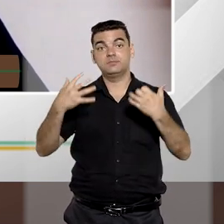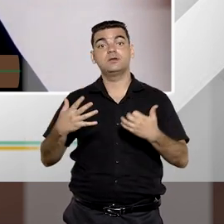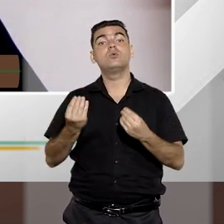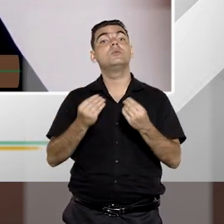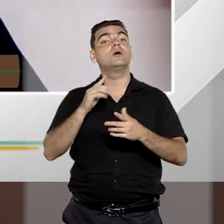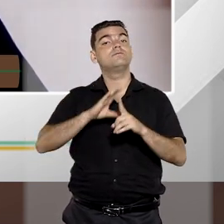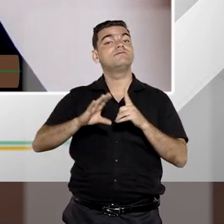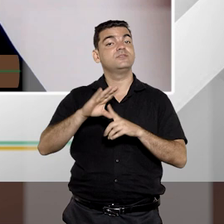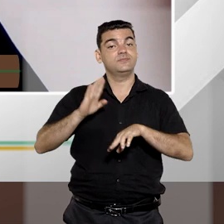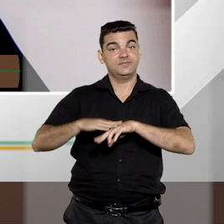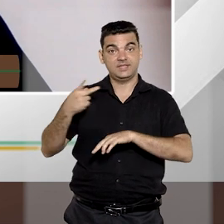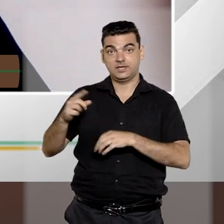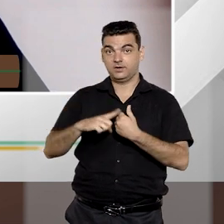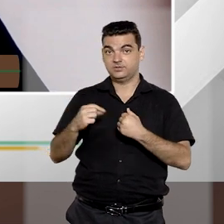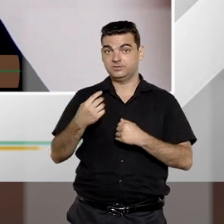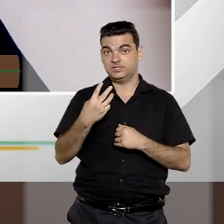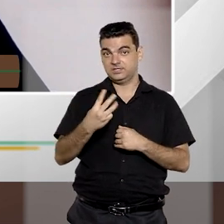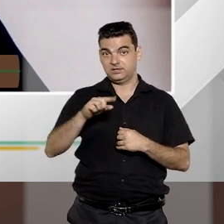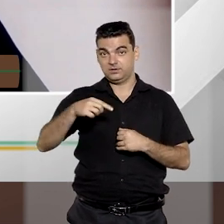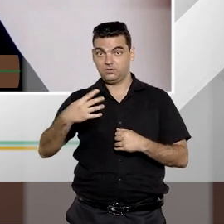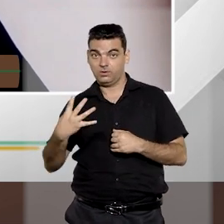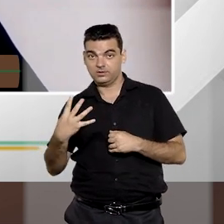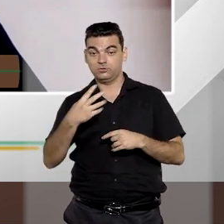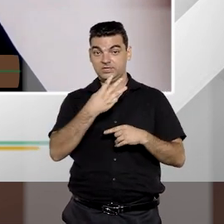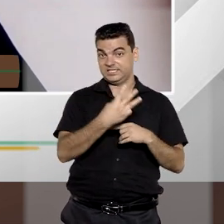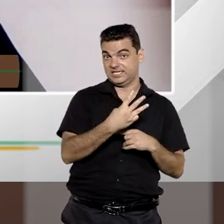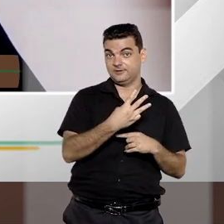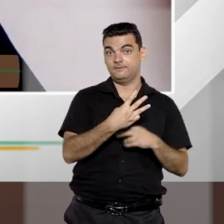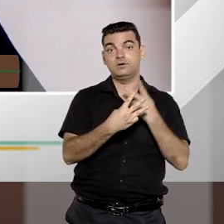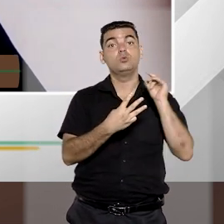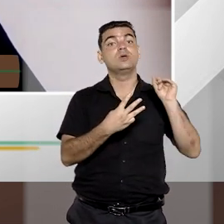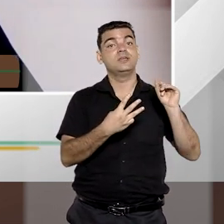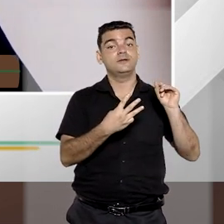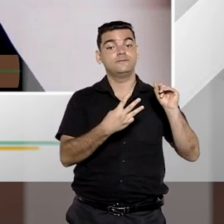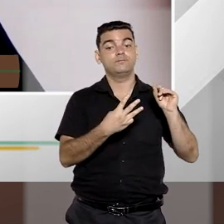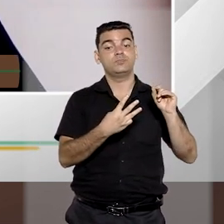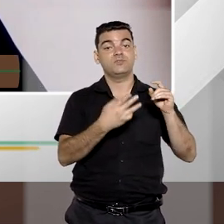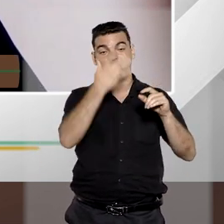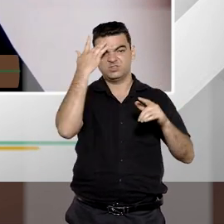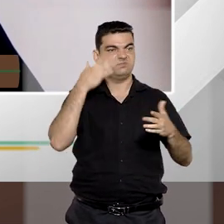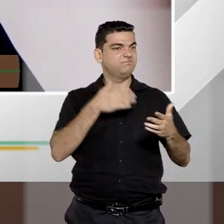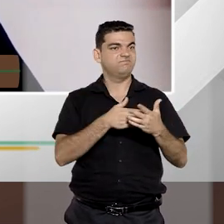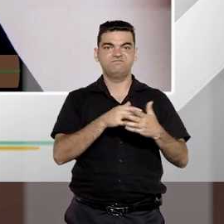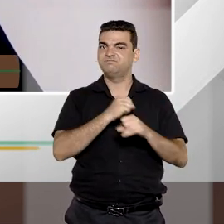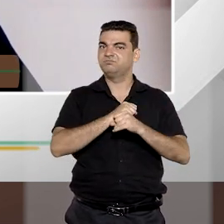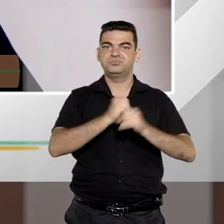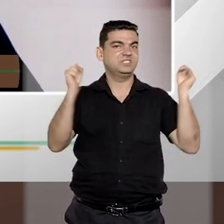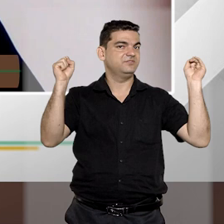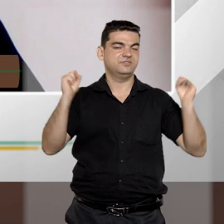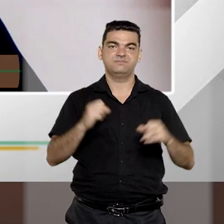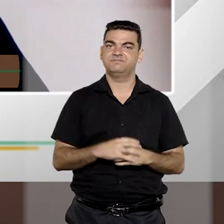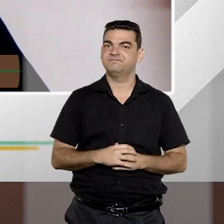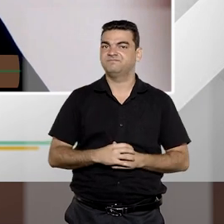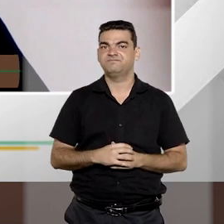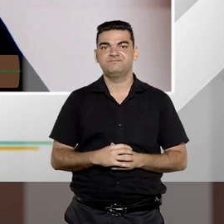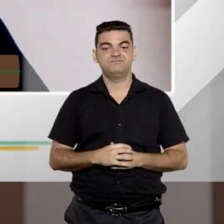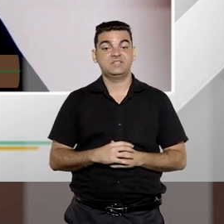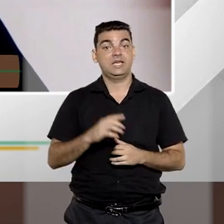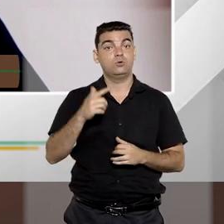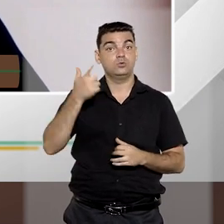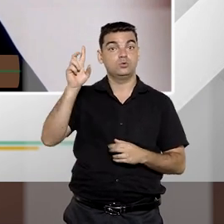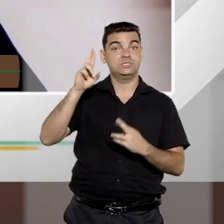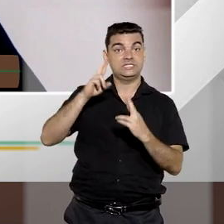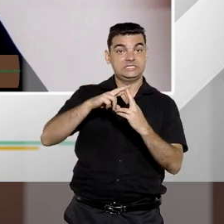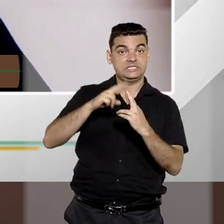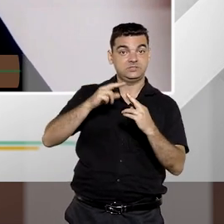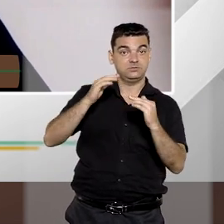capacidade civil, que é o artigo 3º e o 4º. O artigo 3º, ele trata dos absolutamente incapazes, né? Então, houve os